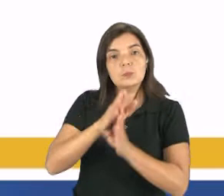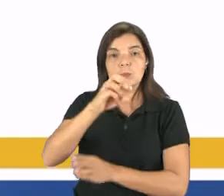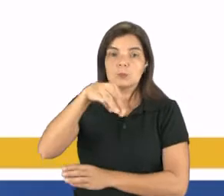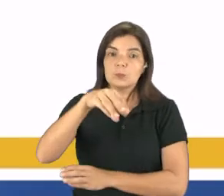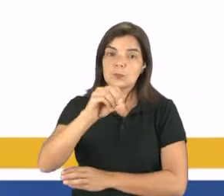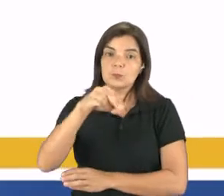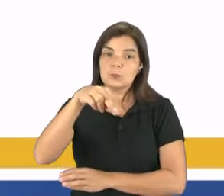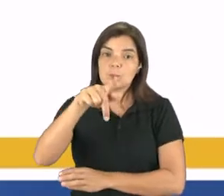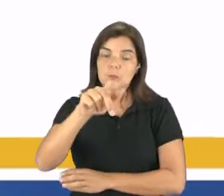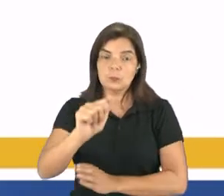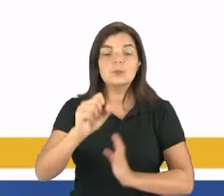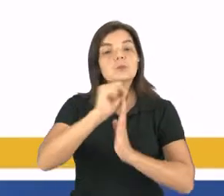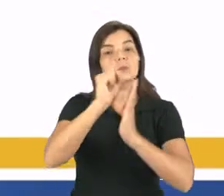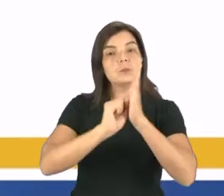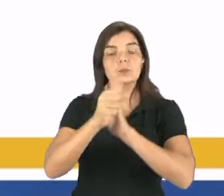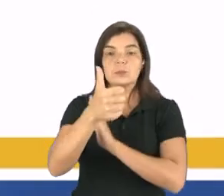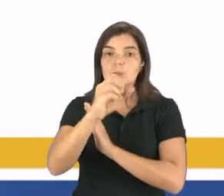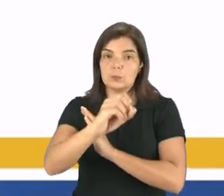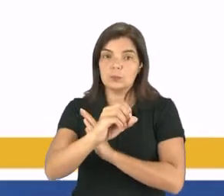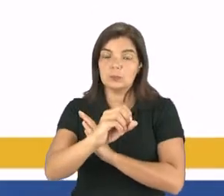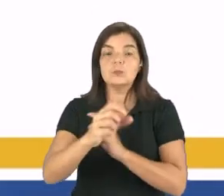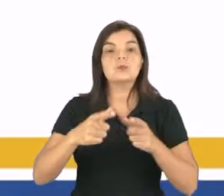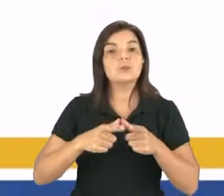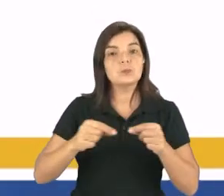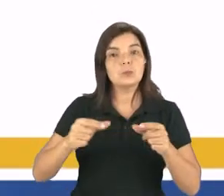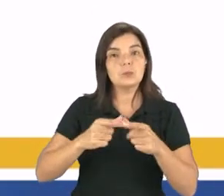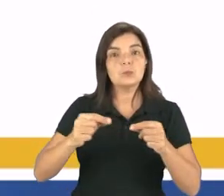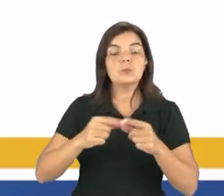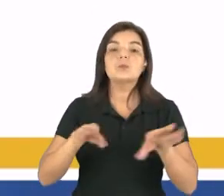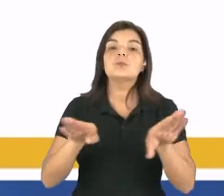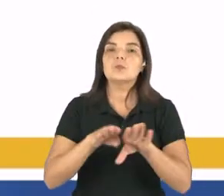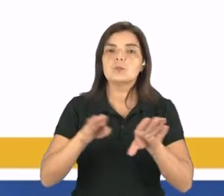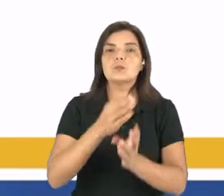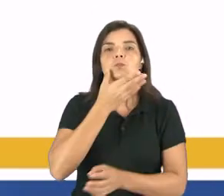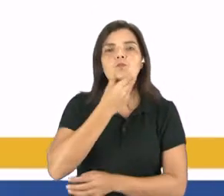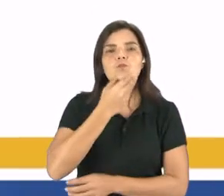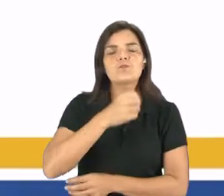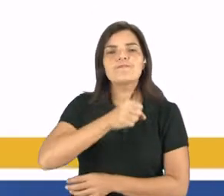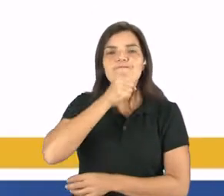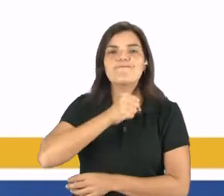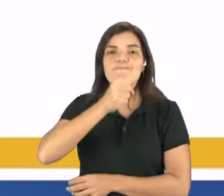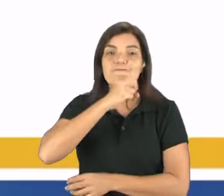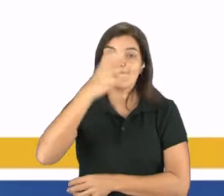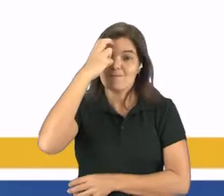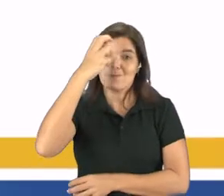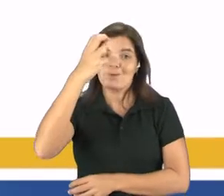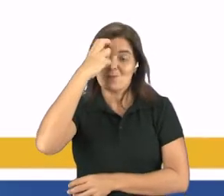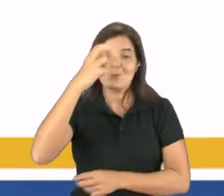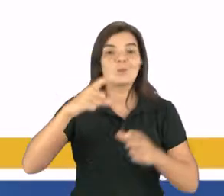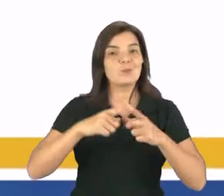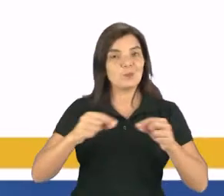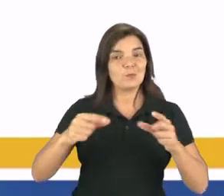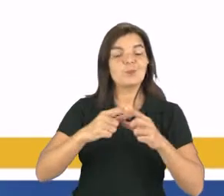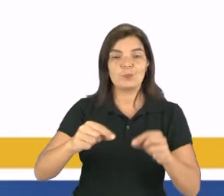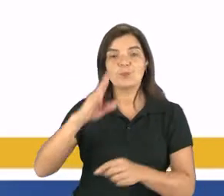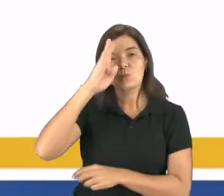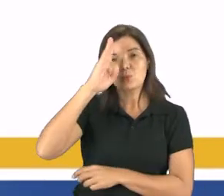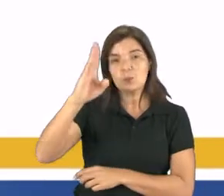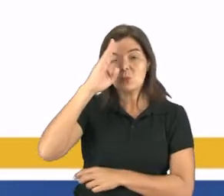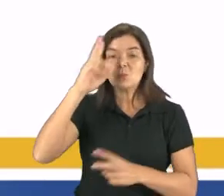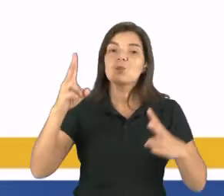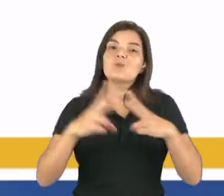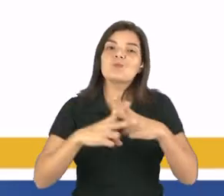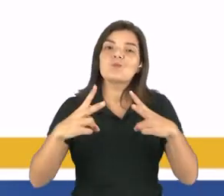século X, no Japão, surge a figura do samurai, o exímio lutador, que tinha por função